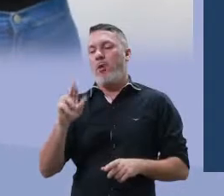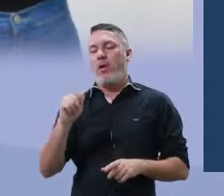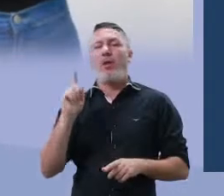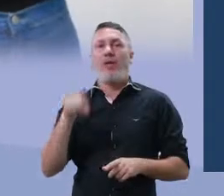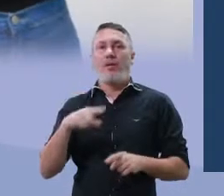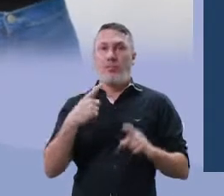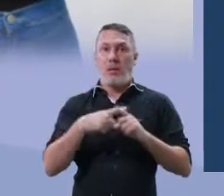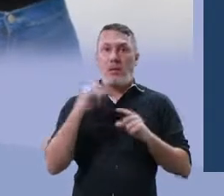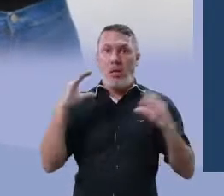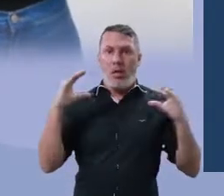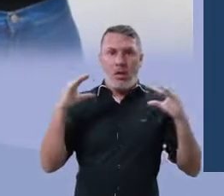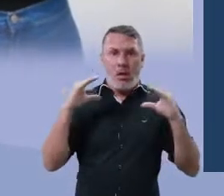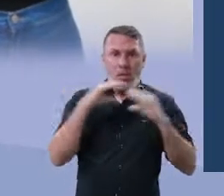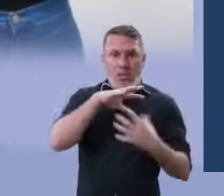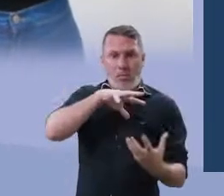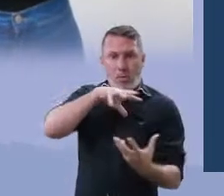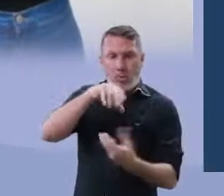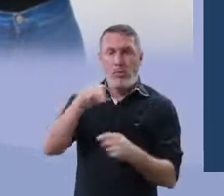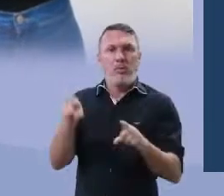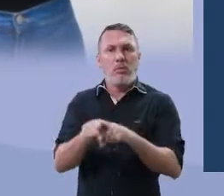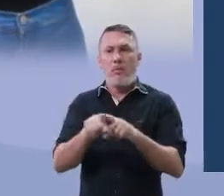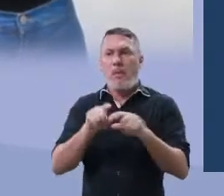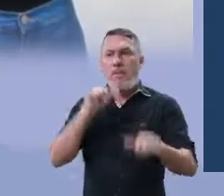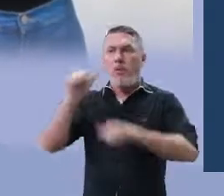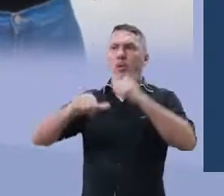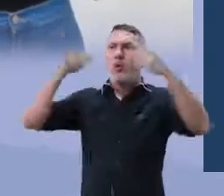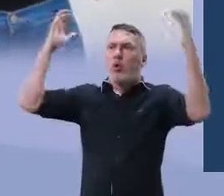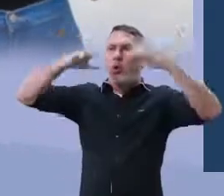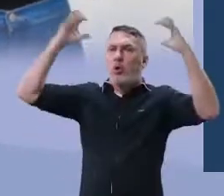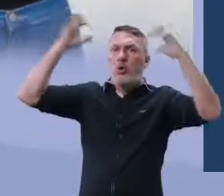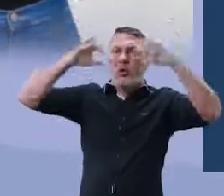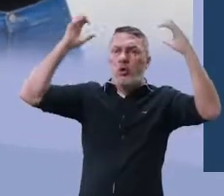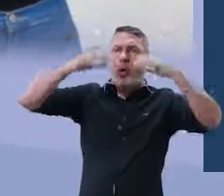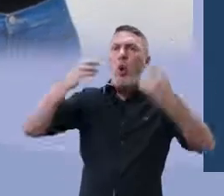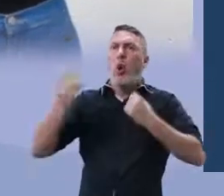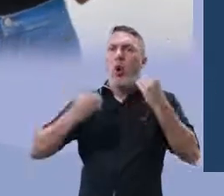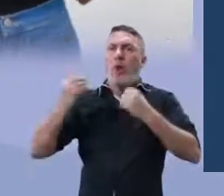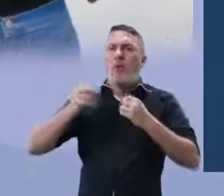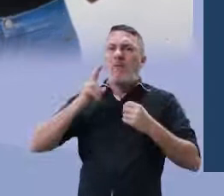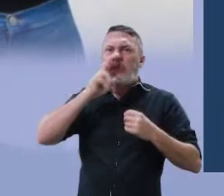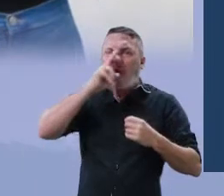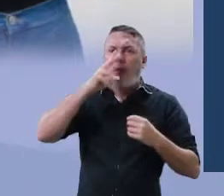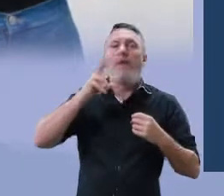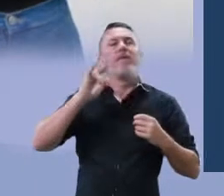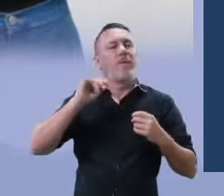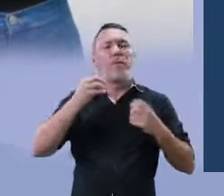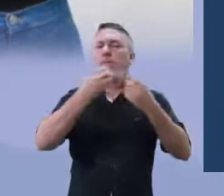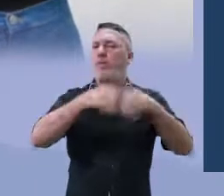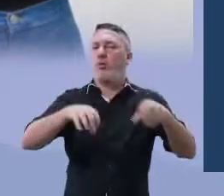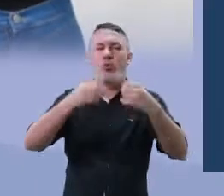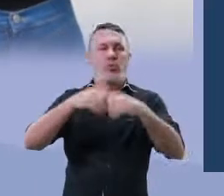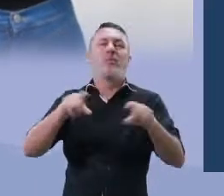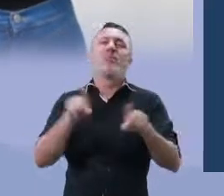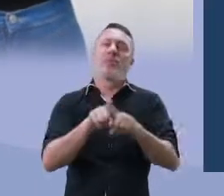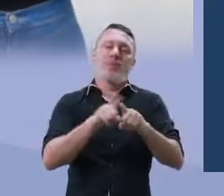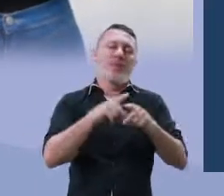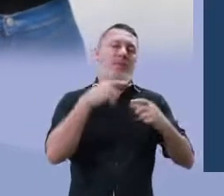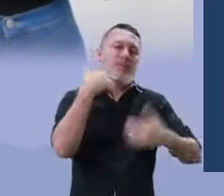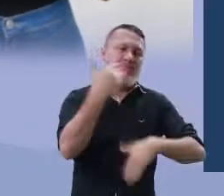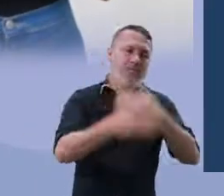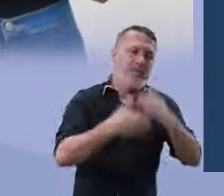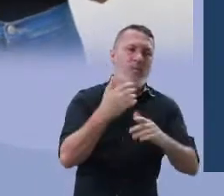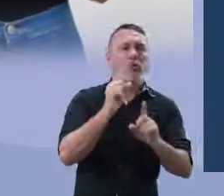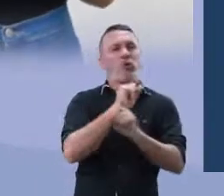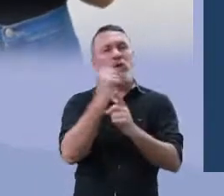na nossa flora, porque o aumento da temperatura e a mudança no padrão das chuvas vão prejudicar também